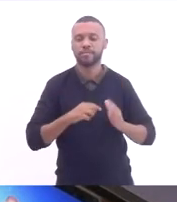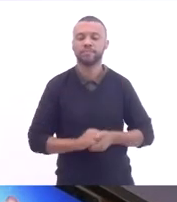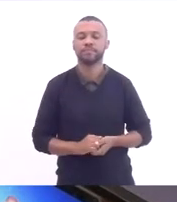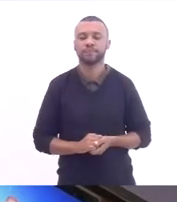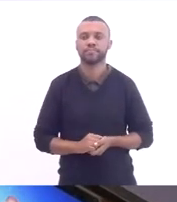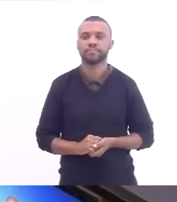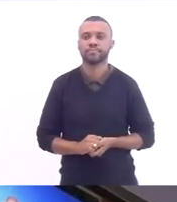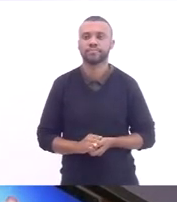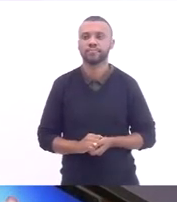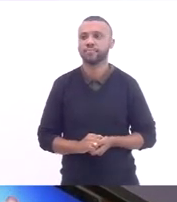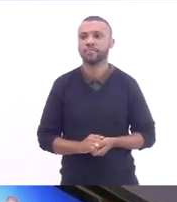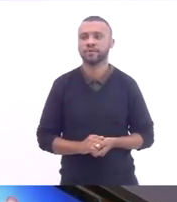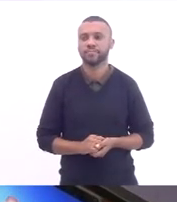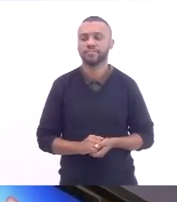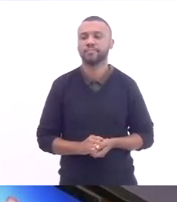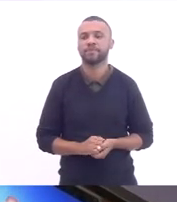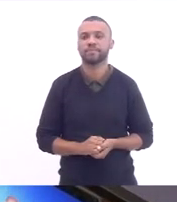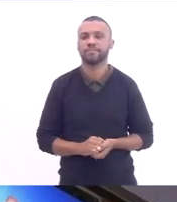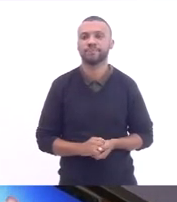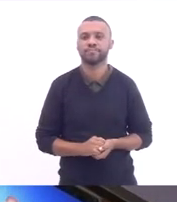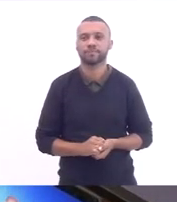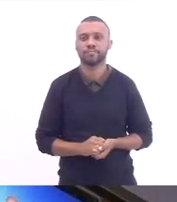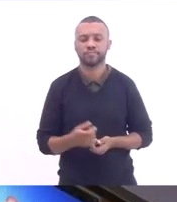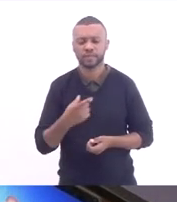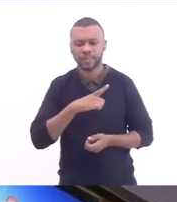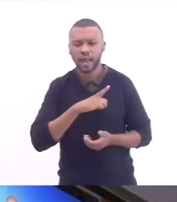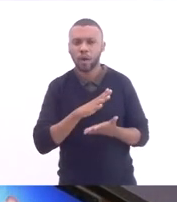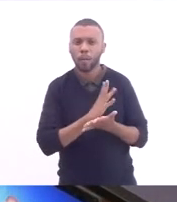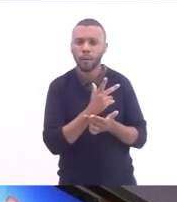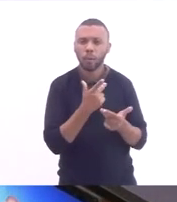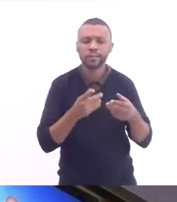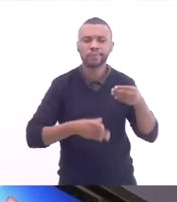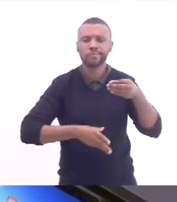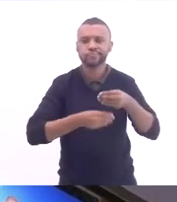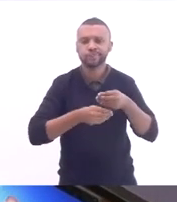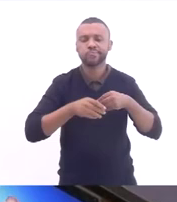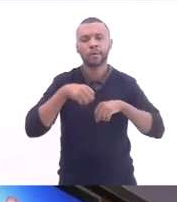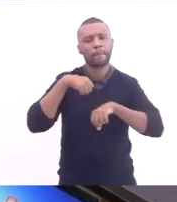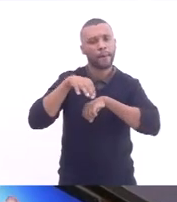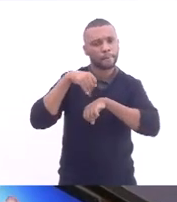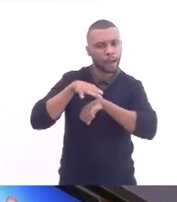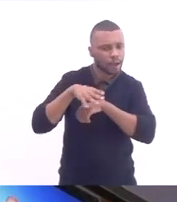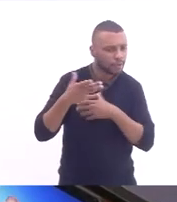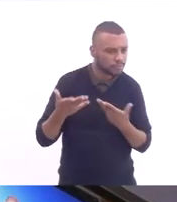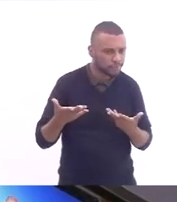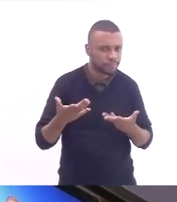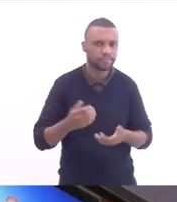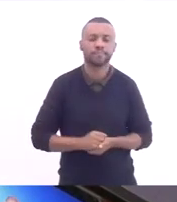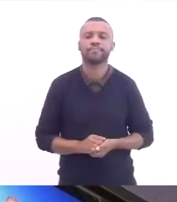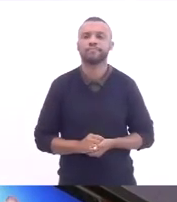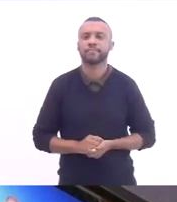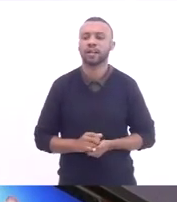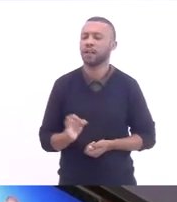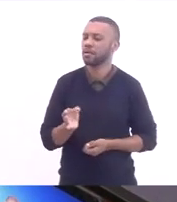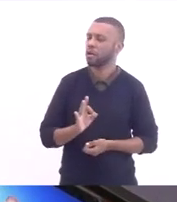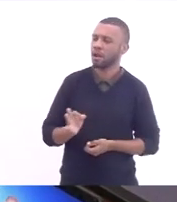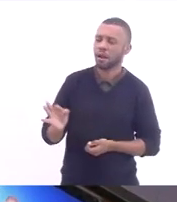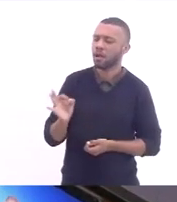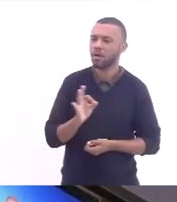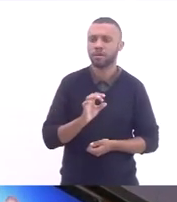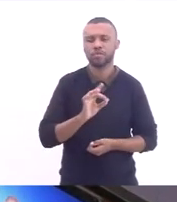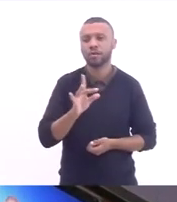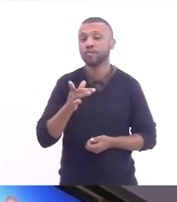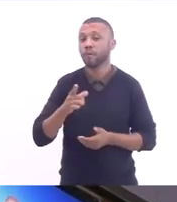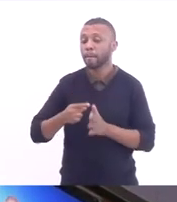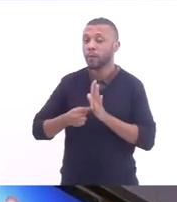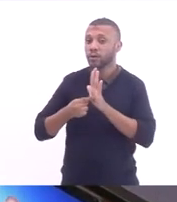ser acompanhado. A senhora tem alguma coisa a mais a esclarecer, doutora Stephanie? Não, só estou